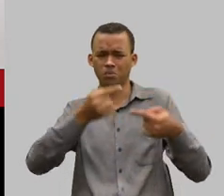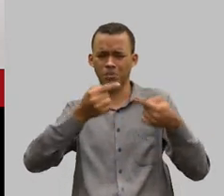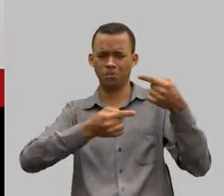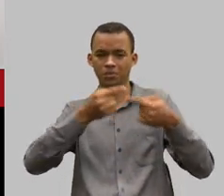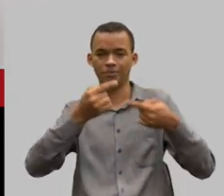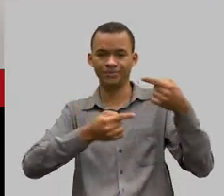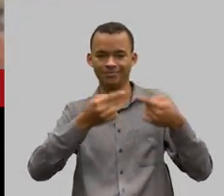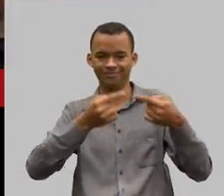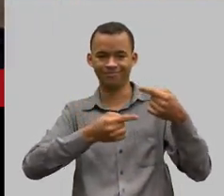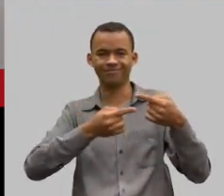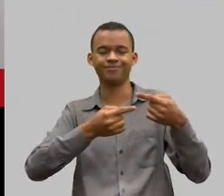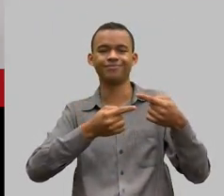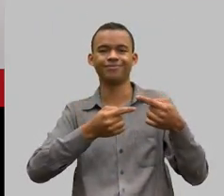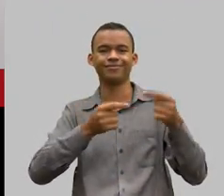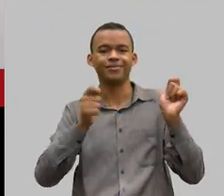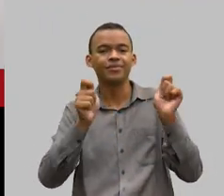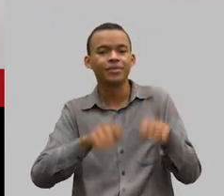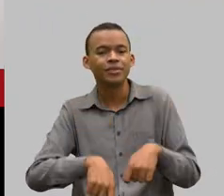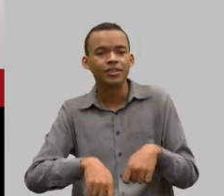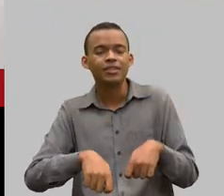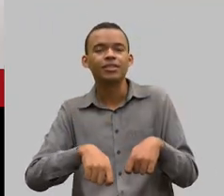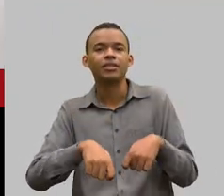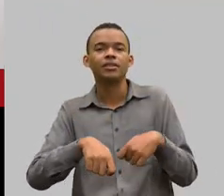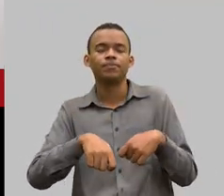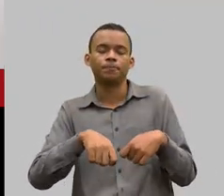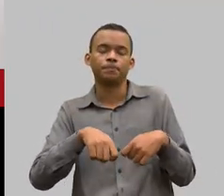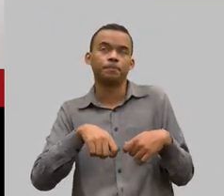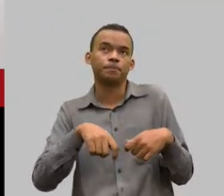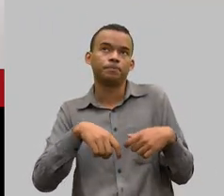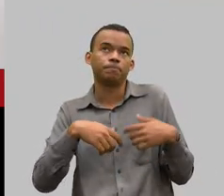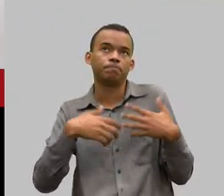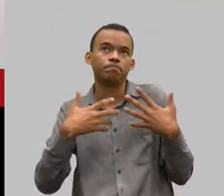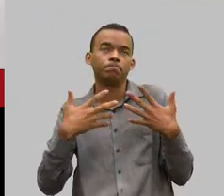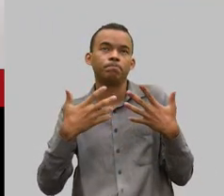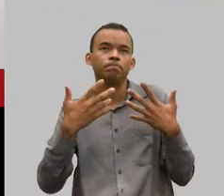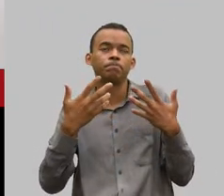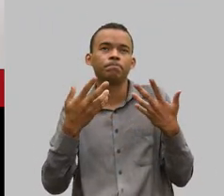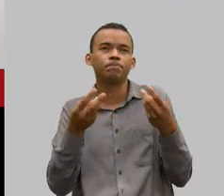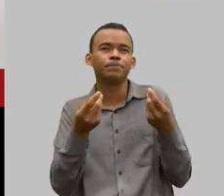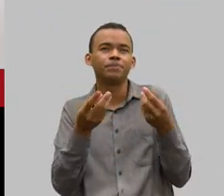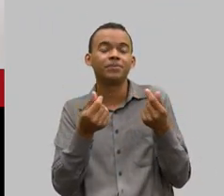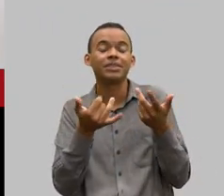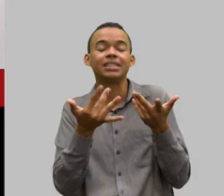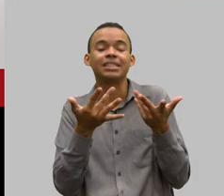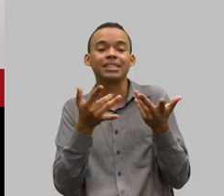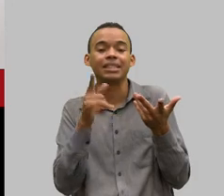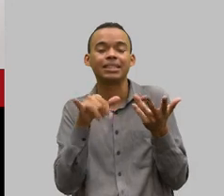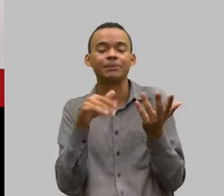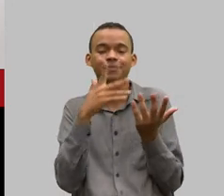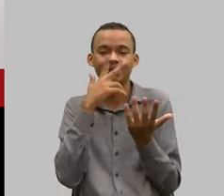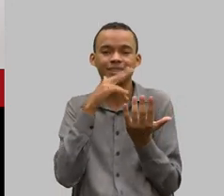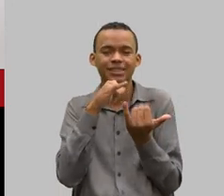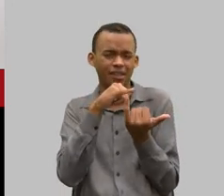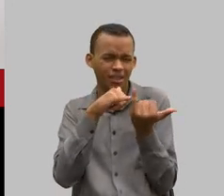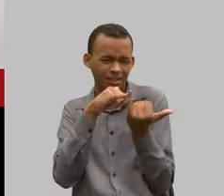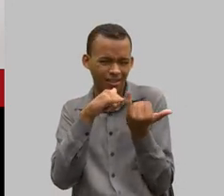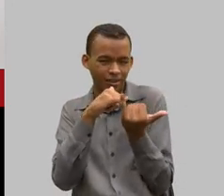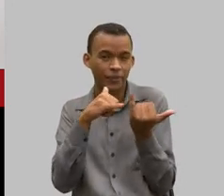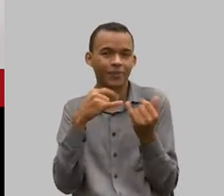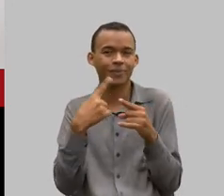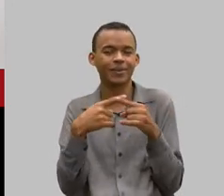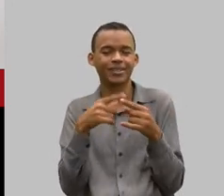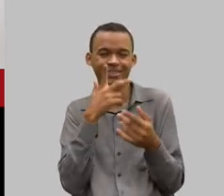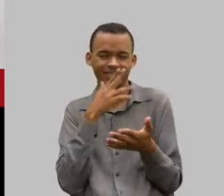mundo ideal para aquilo e que é o meio termo né nós vivemos aqui hoje